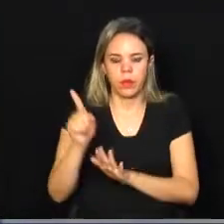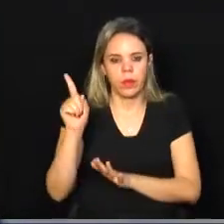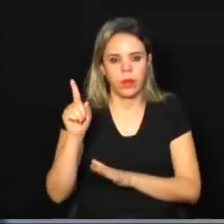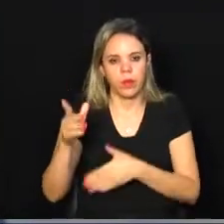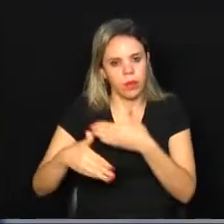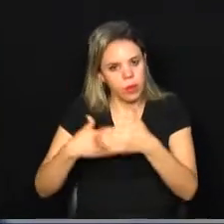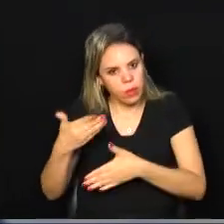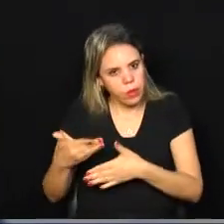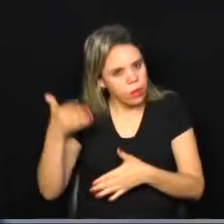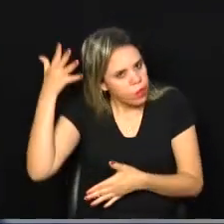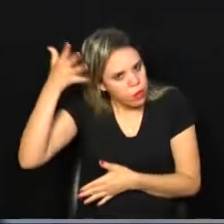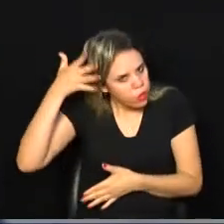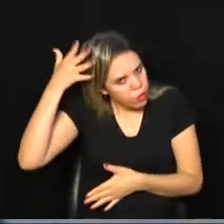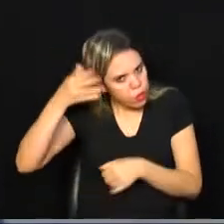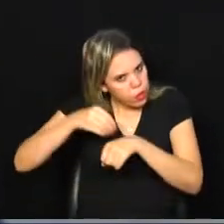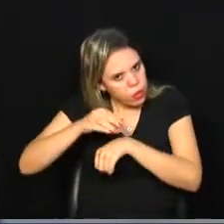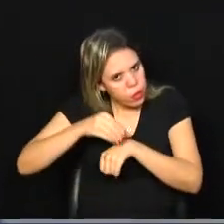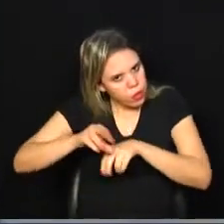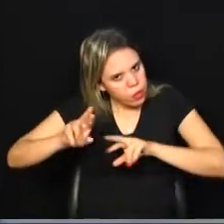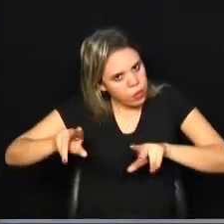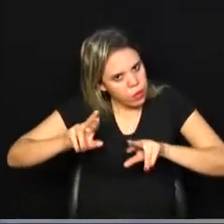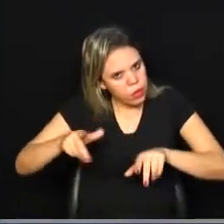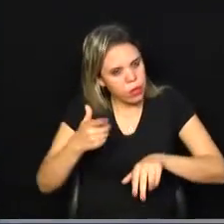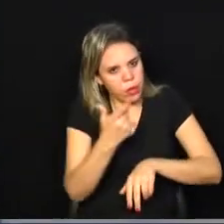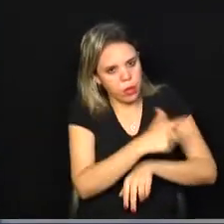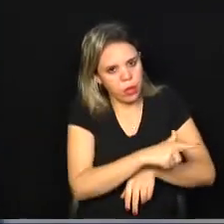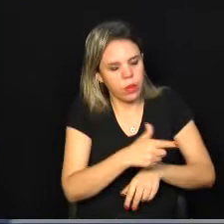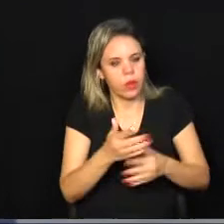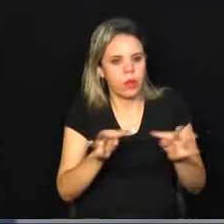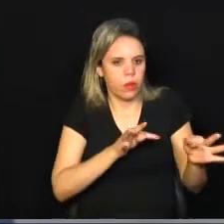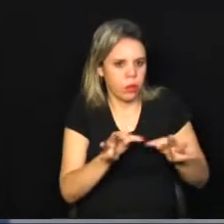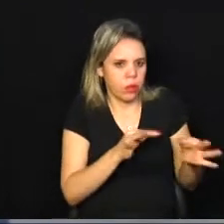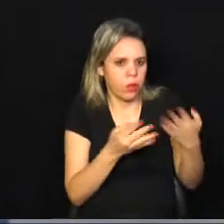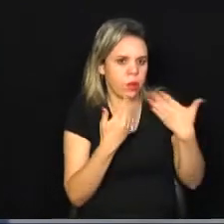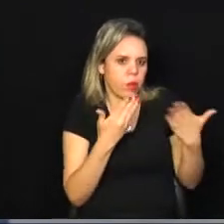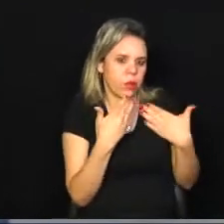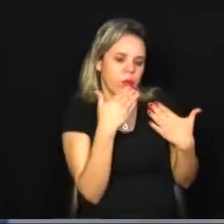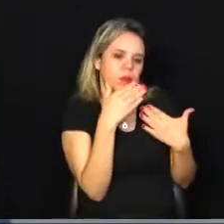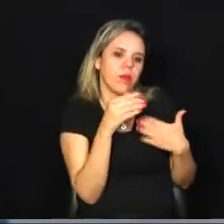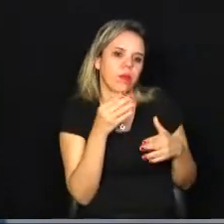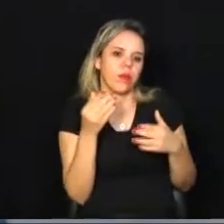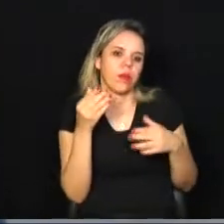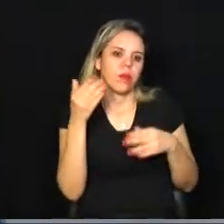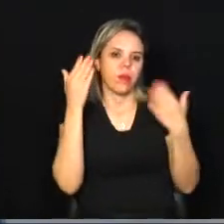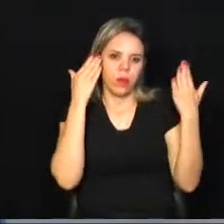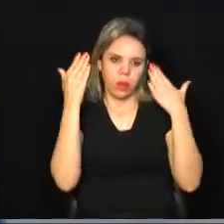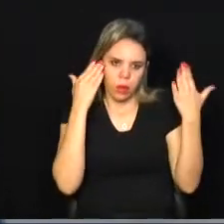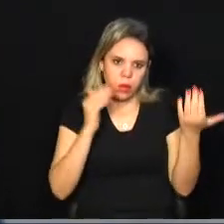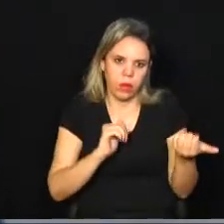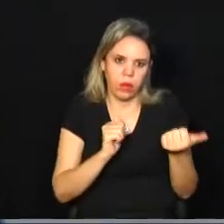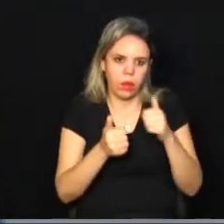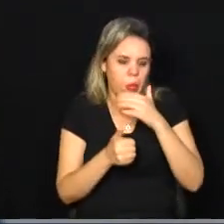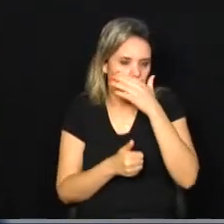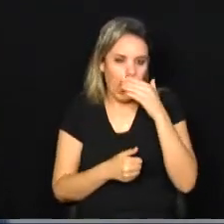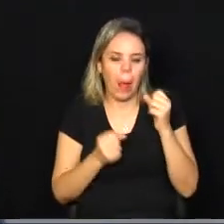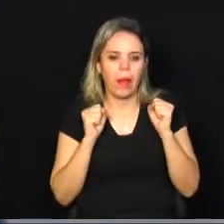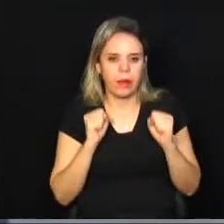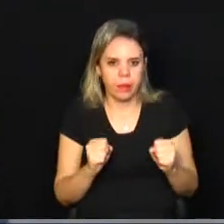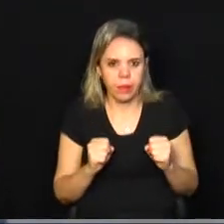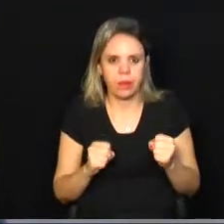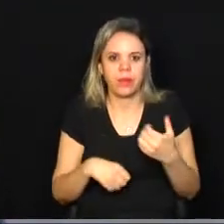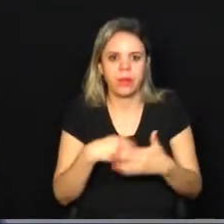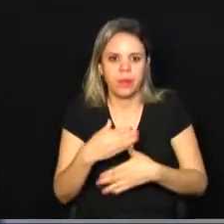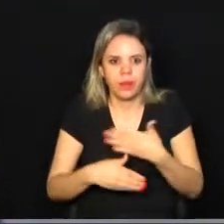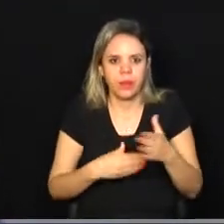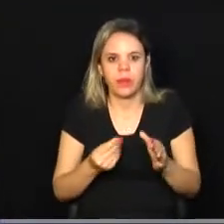processo de coaching ele é bem diferente do processo de terapia. Enquanto a psicologia esportiva ela pode ser um processo